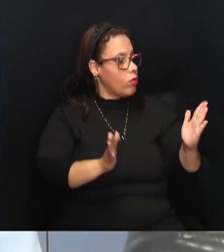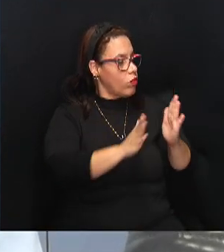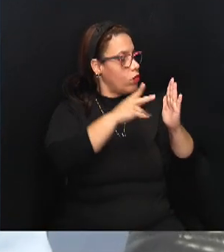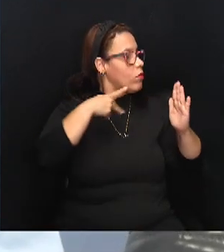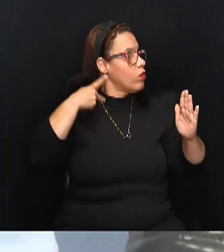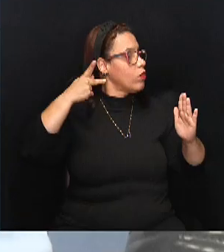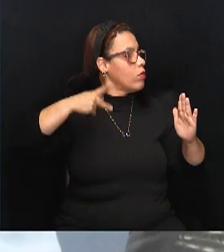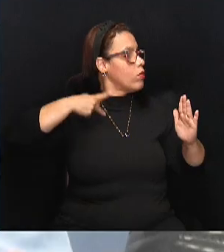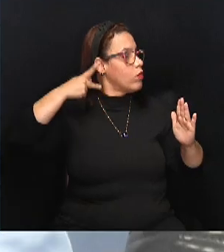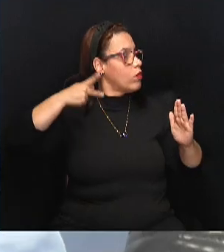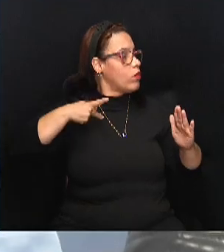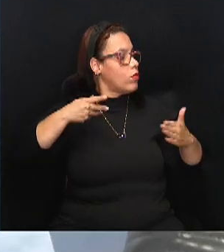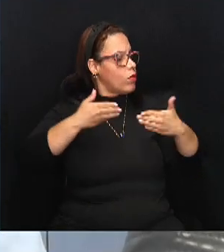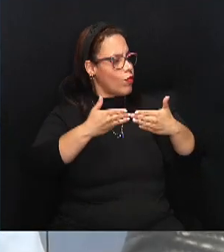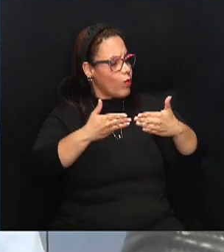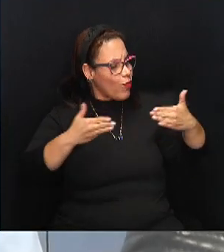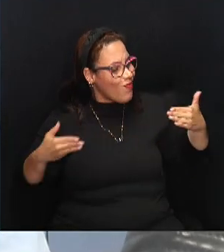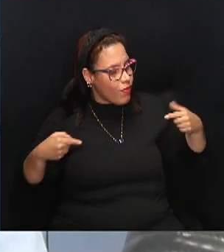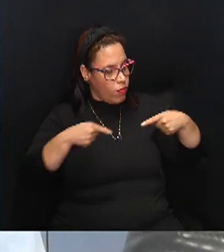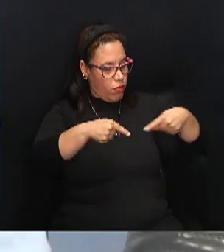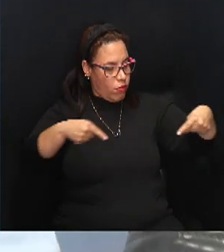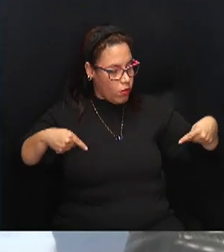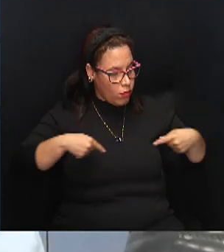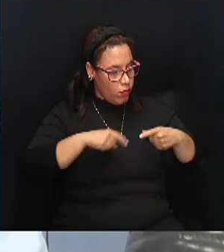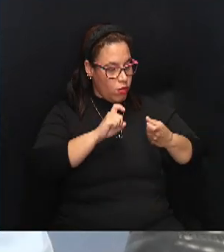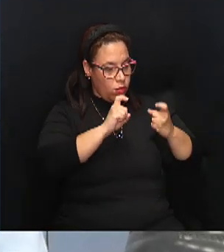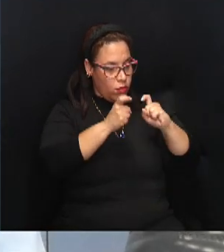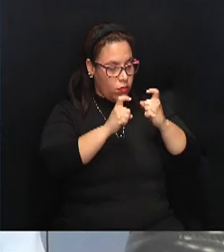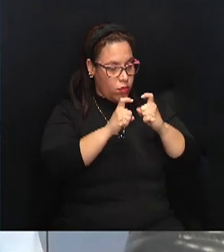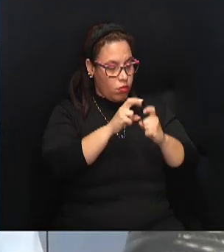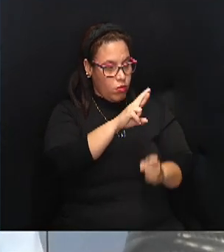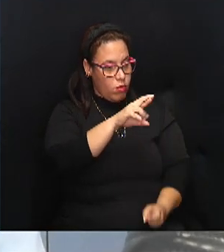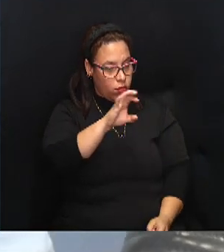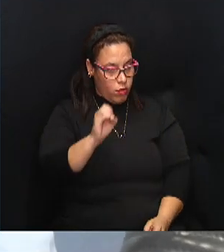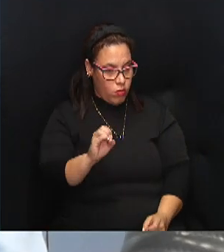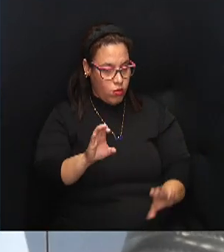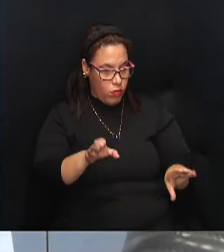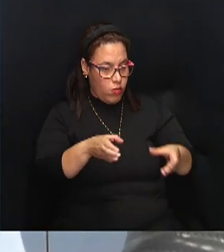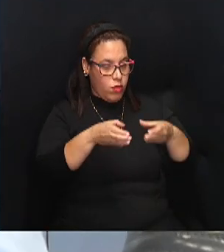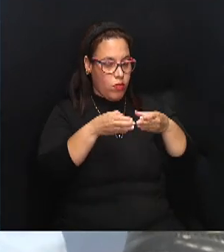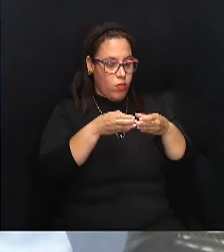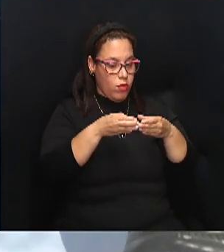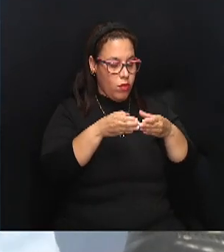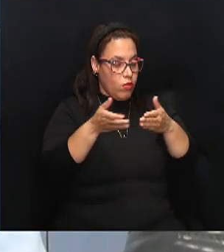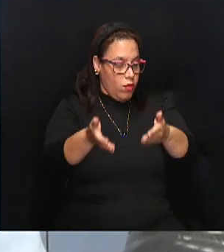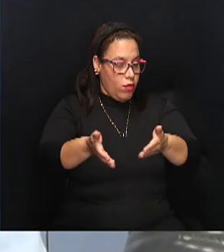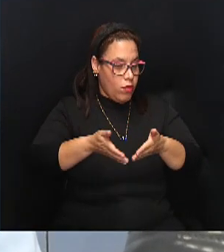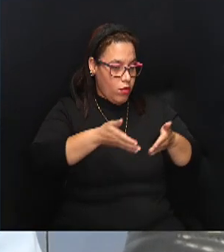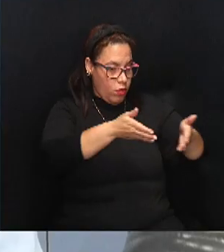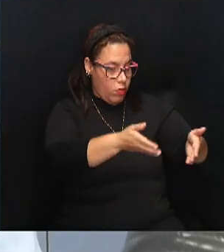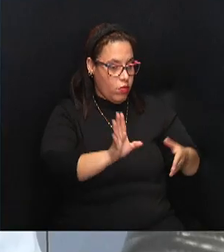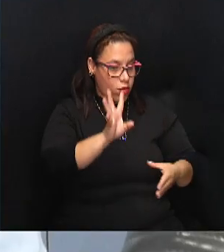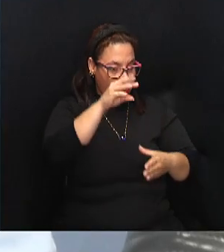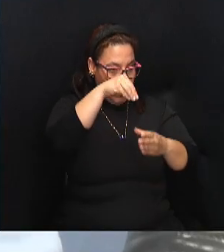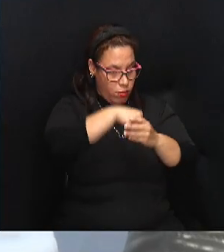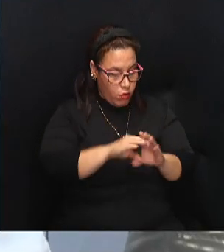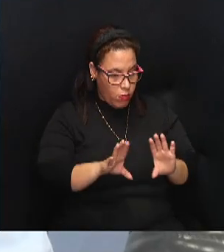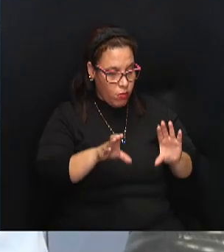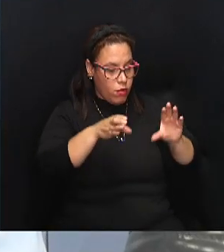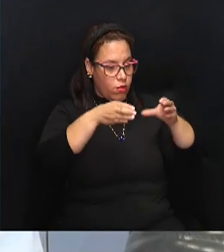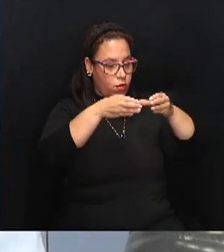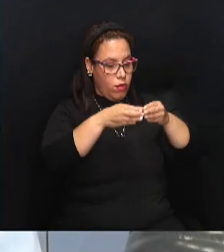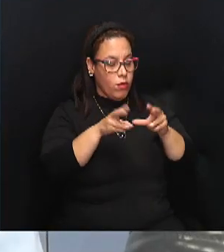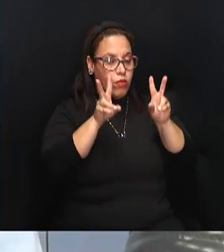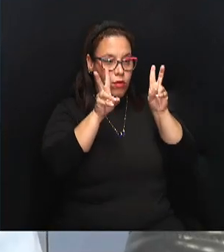parlamentar, abrimos um espaço da reunião ordinária da comissão para que ele trouxesse para dentro da comissão